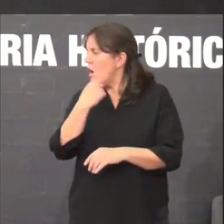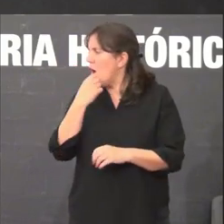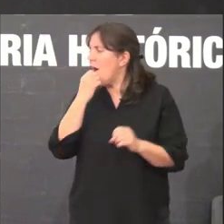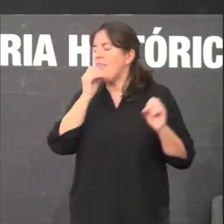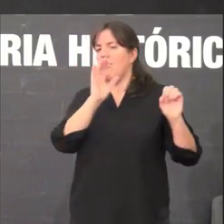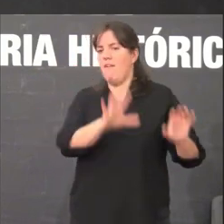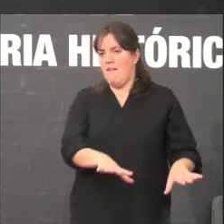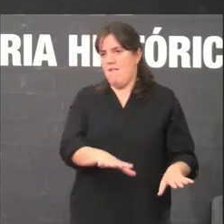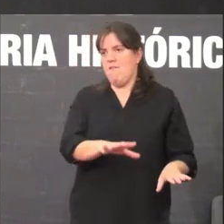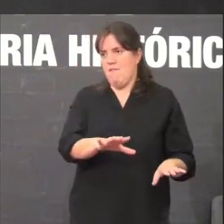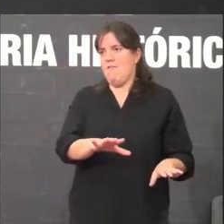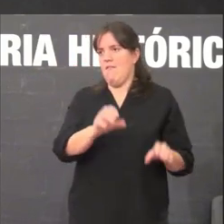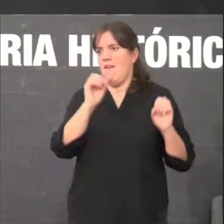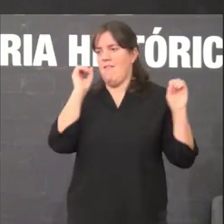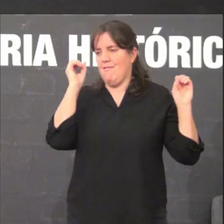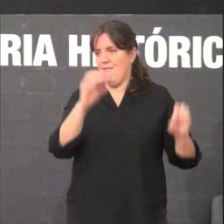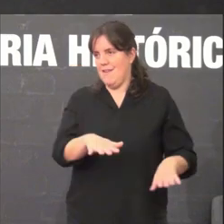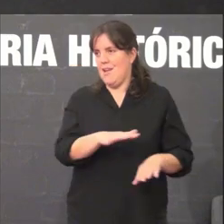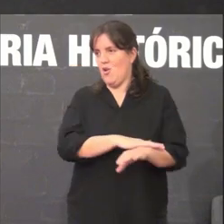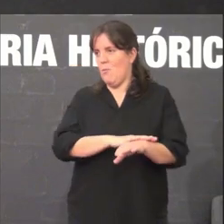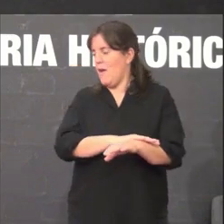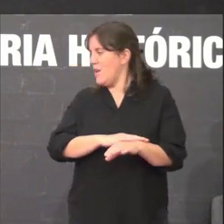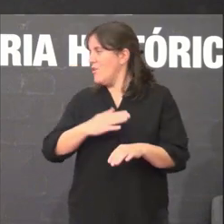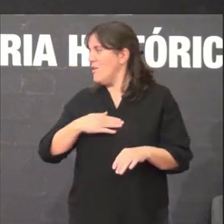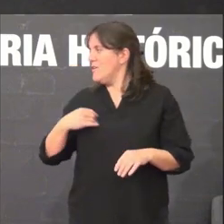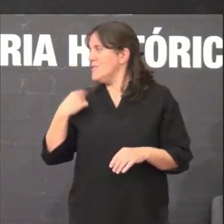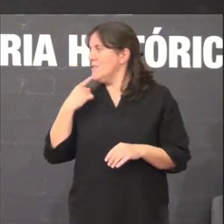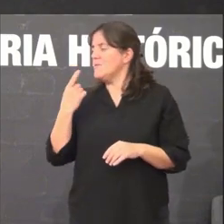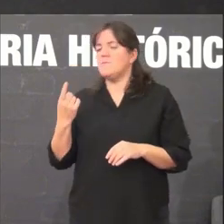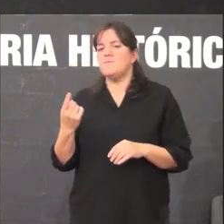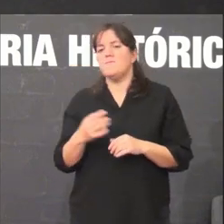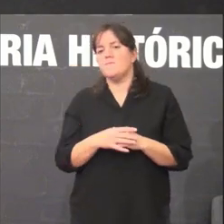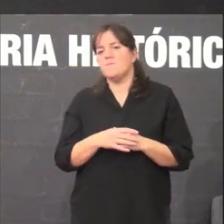do poder. Salgueiro Maia, já na altura muito doente,